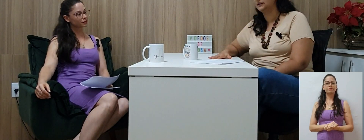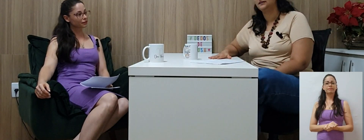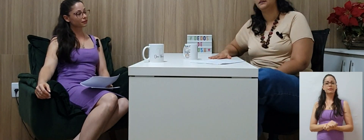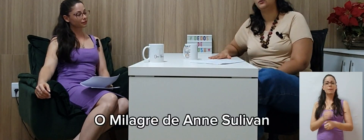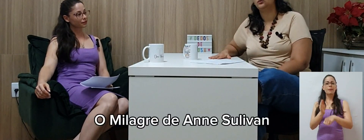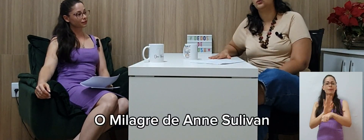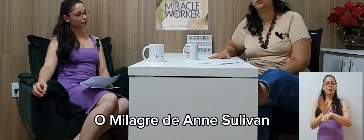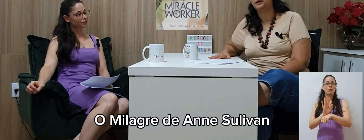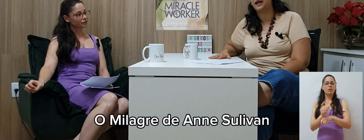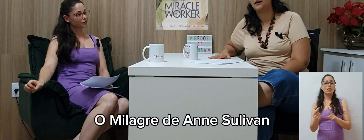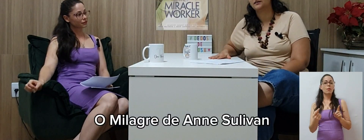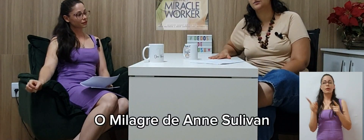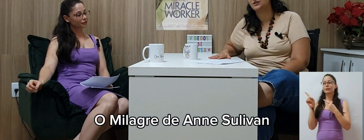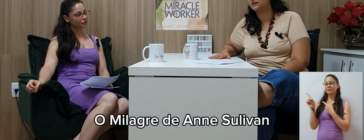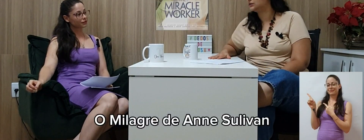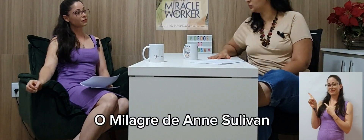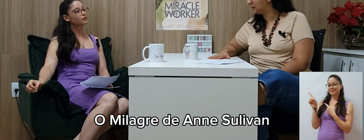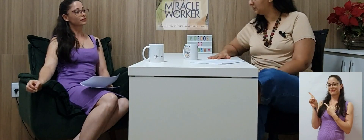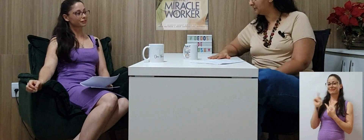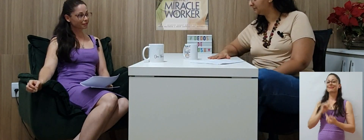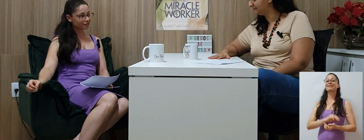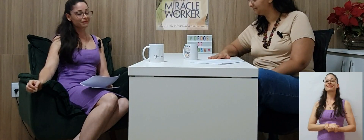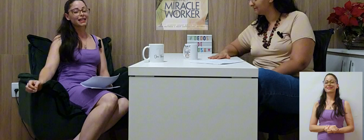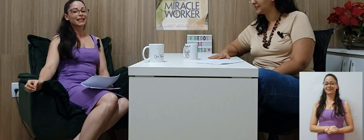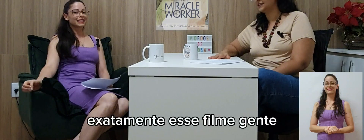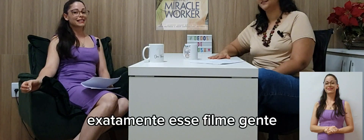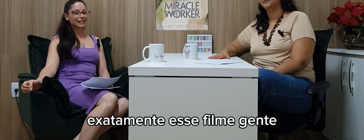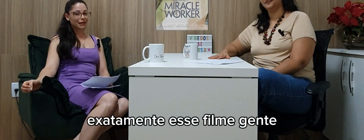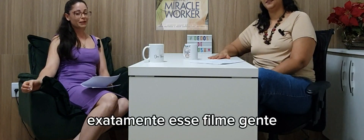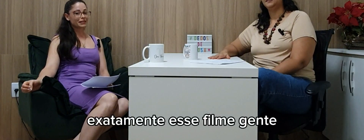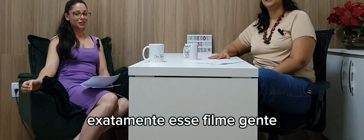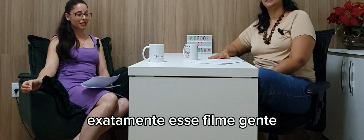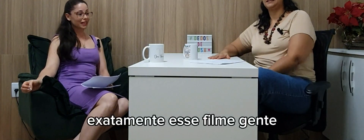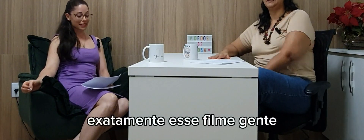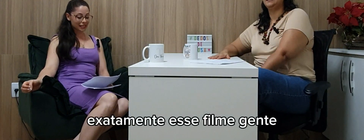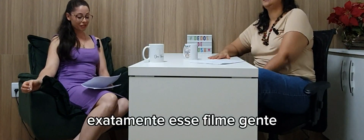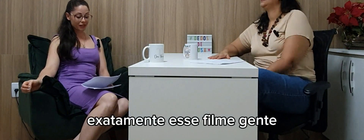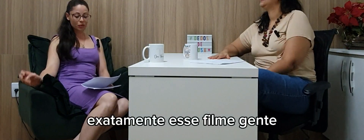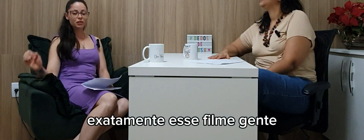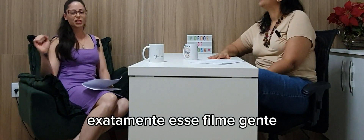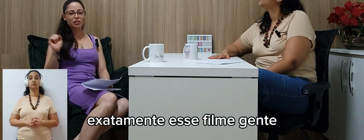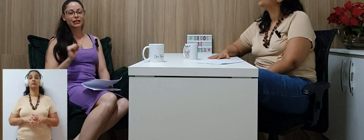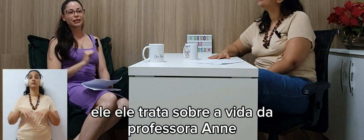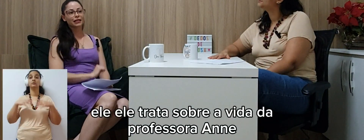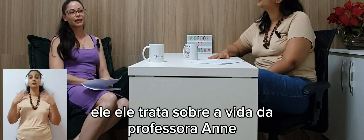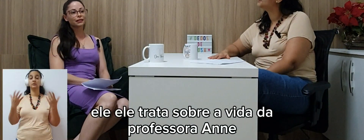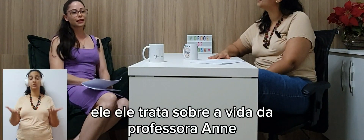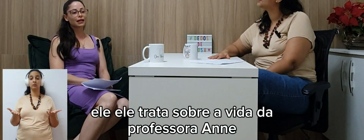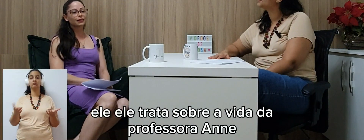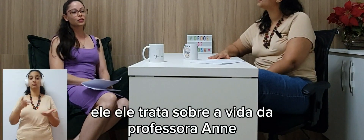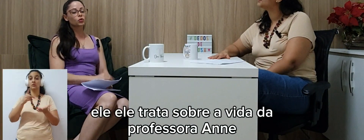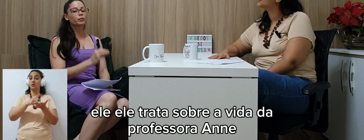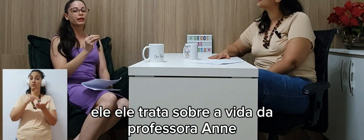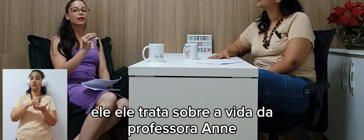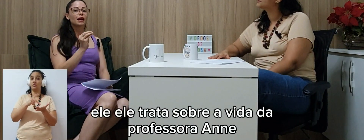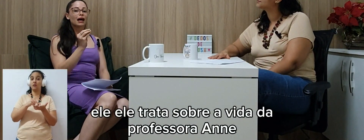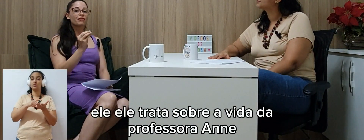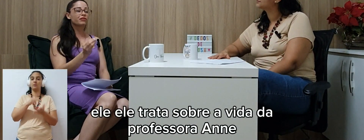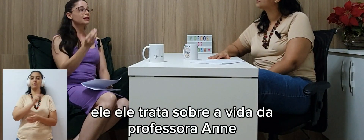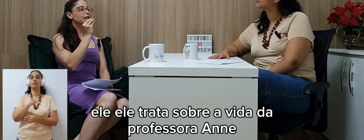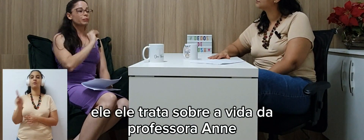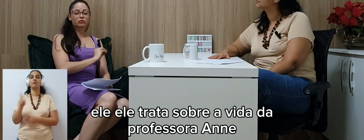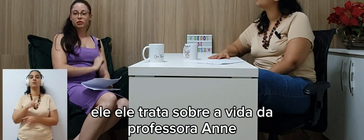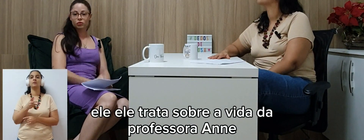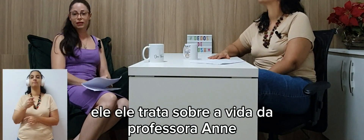né, o Milagre de Annie Sullivan. Exatamente. Esse filme, gente, ele trata sobre